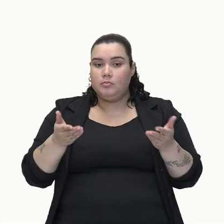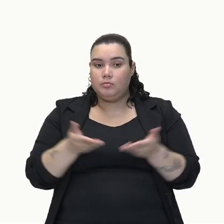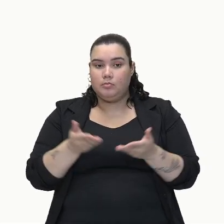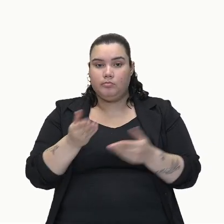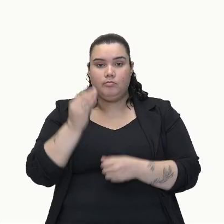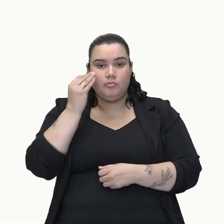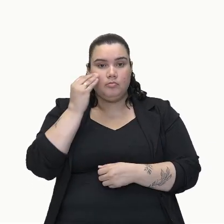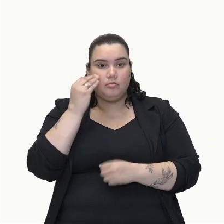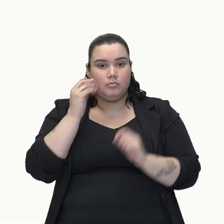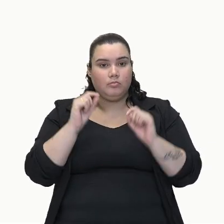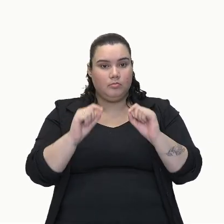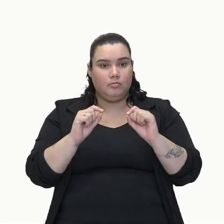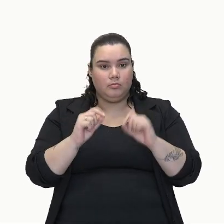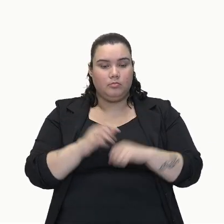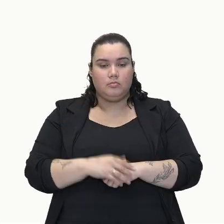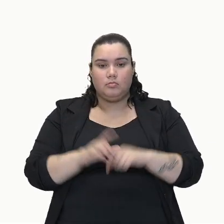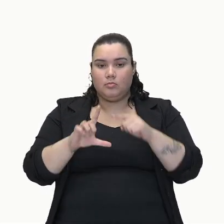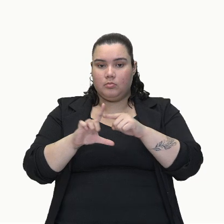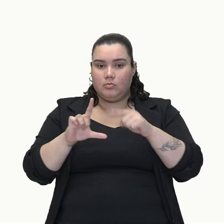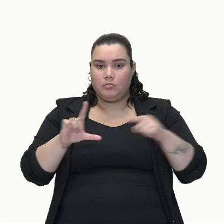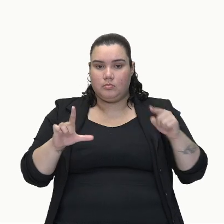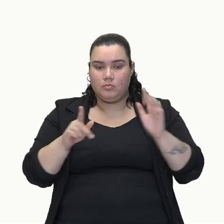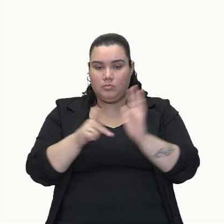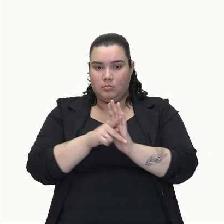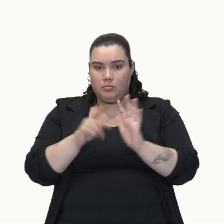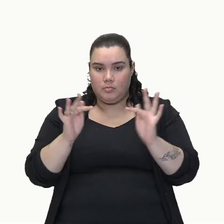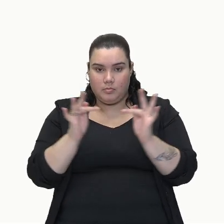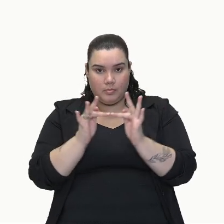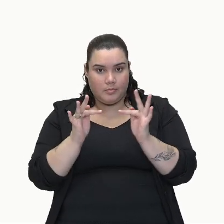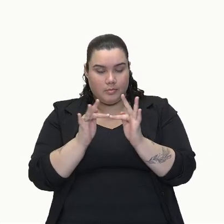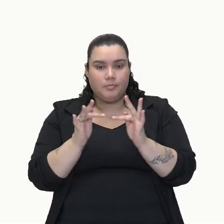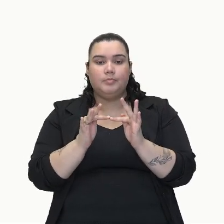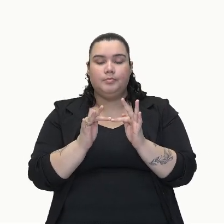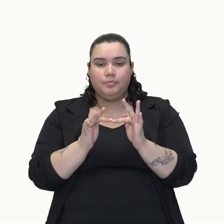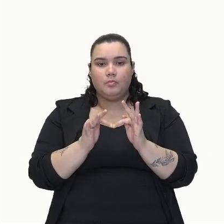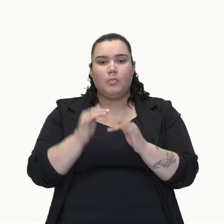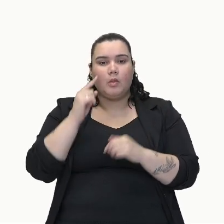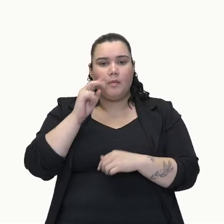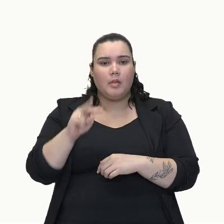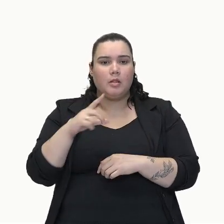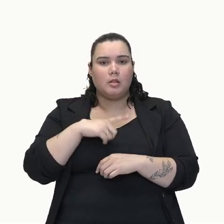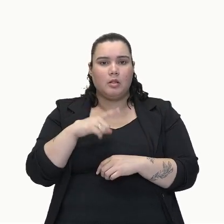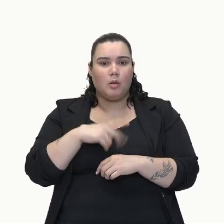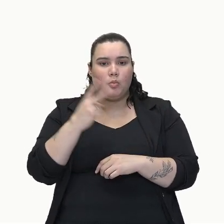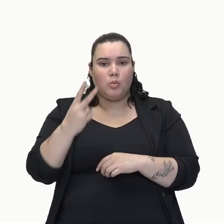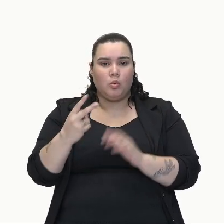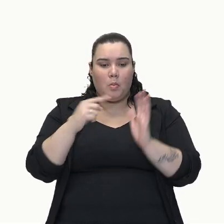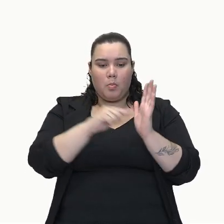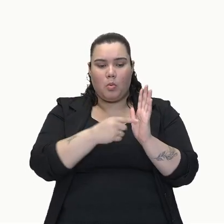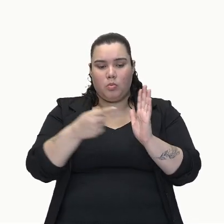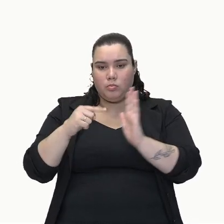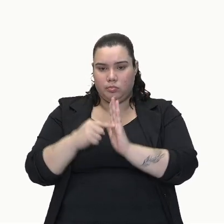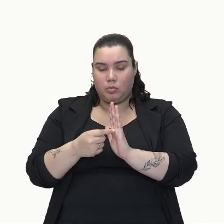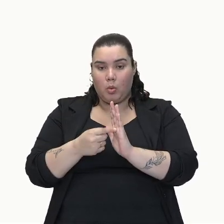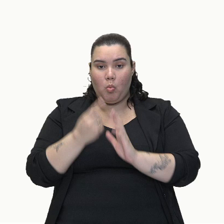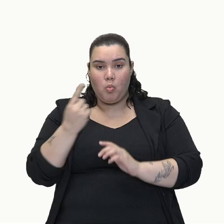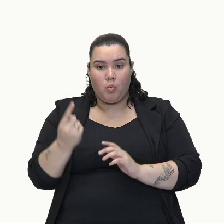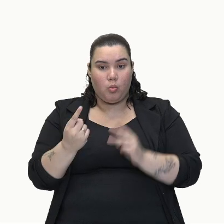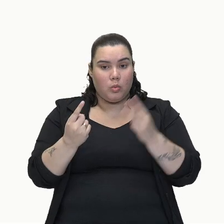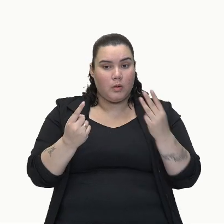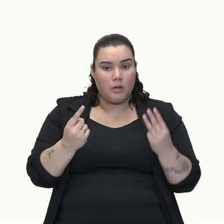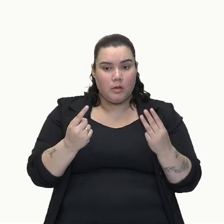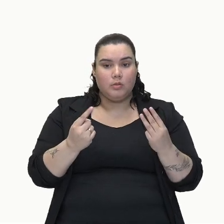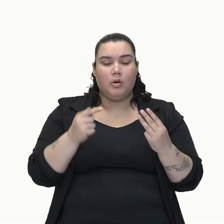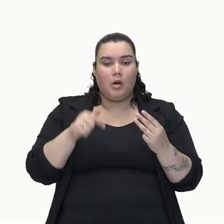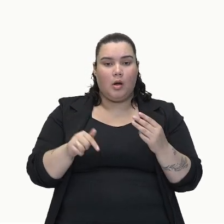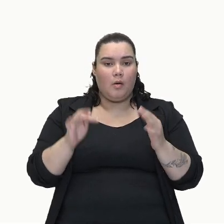gente vai ver o gráfico dessa função. Vocês vão ver que exatamente nesses dois pontos, 1 e 3, o gráfico dessa função,